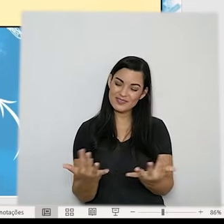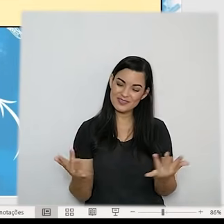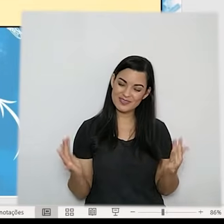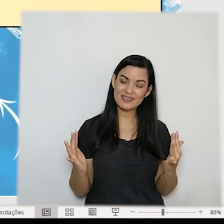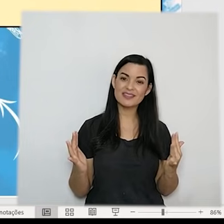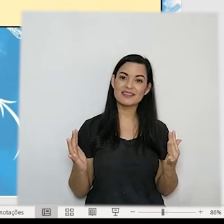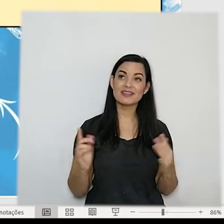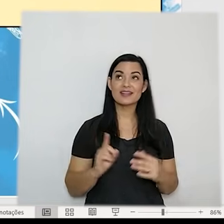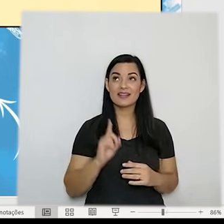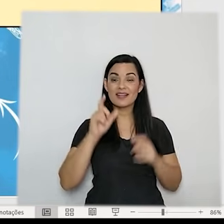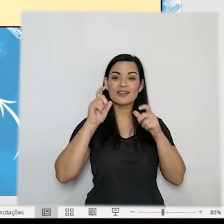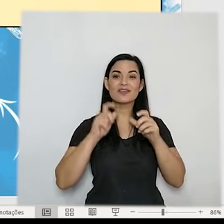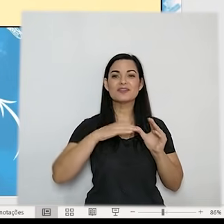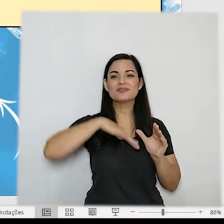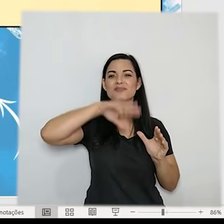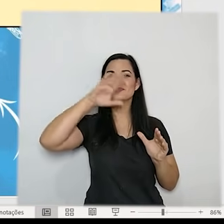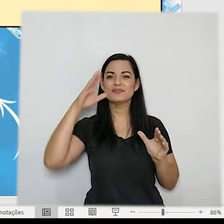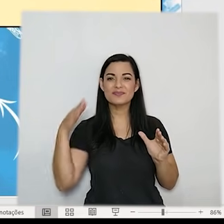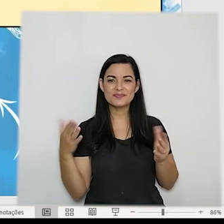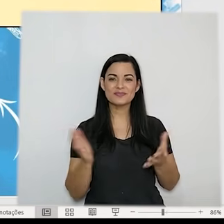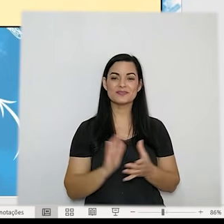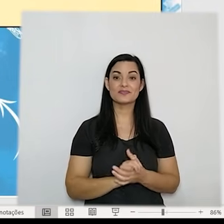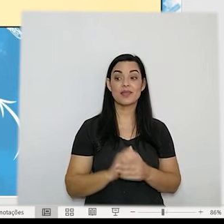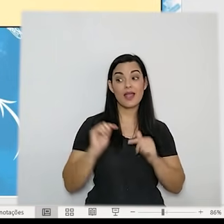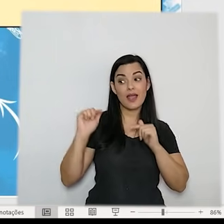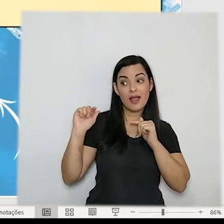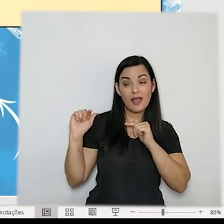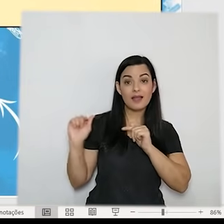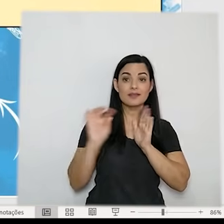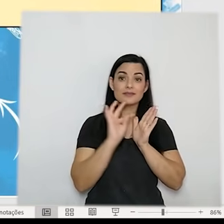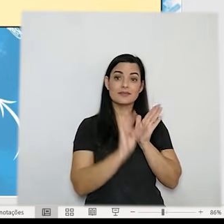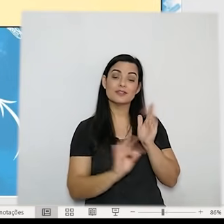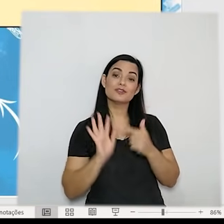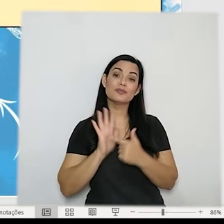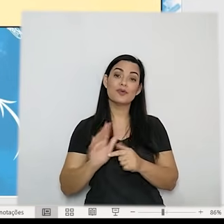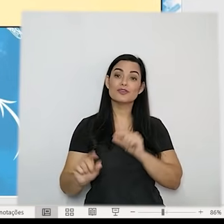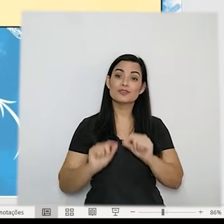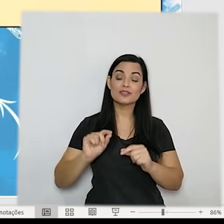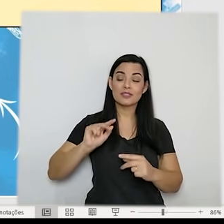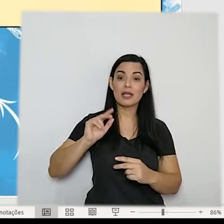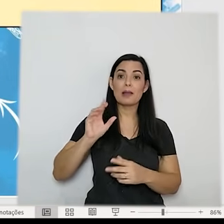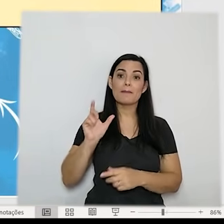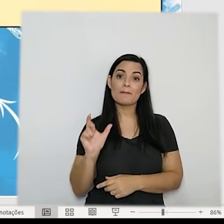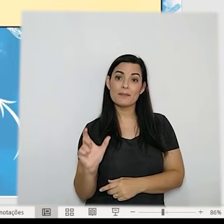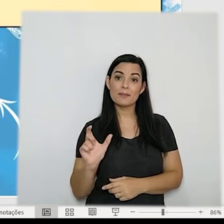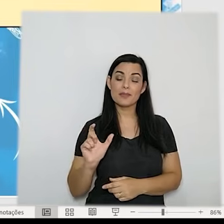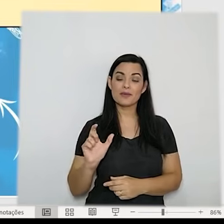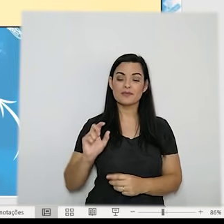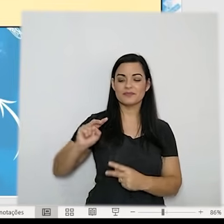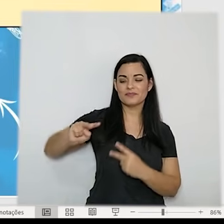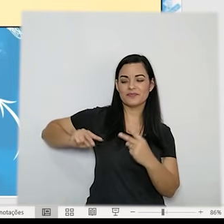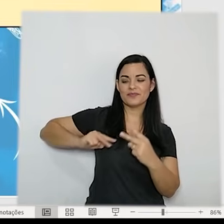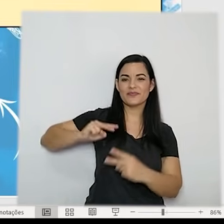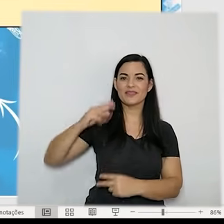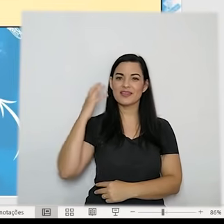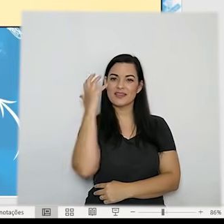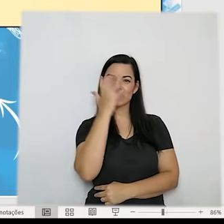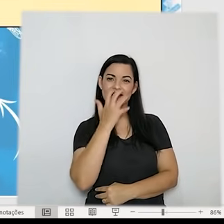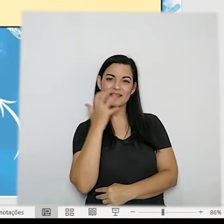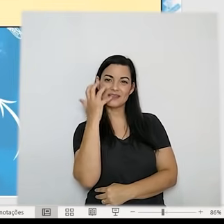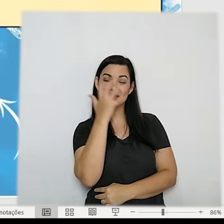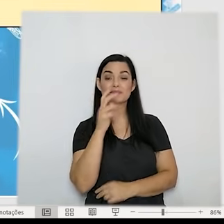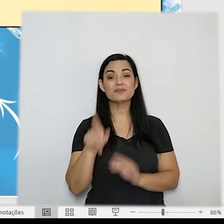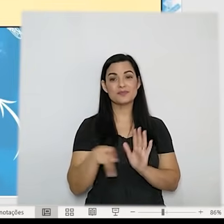Então, aqui já me dá a ideia de que enamorado significa que eles estavam apaixonados. Então, quando